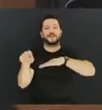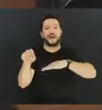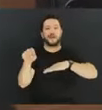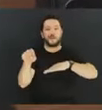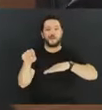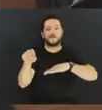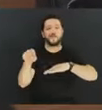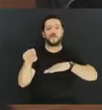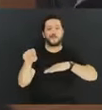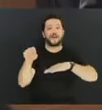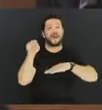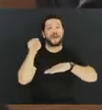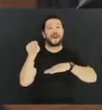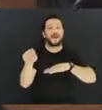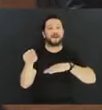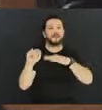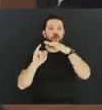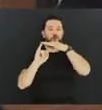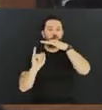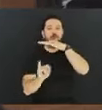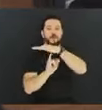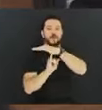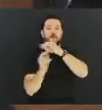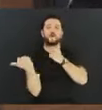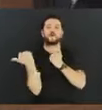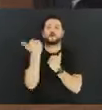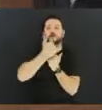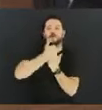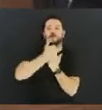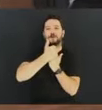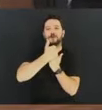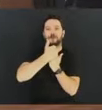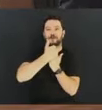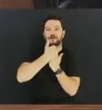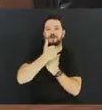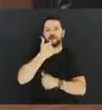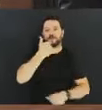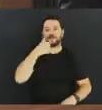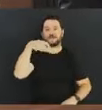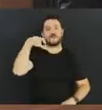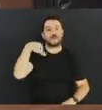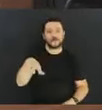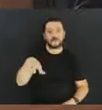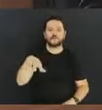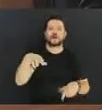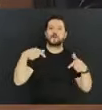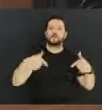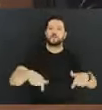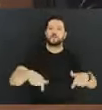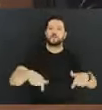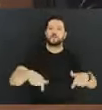dessas pessoas que muito contribuíram pelo nosso país. Nós estamos falando numa escala municipal, mas esse